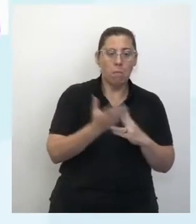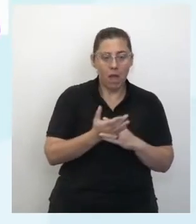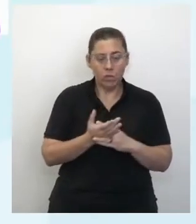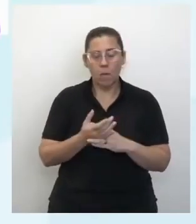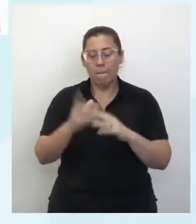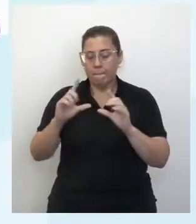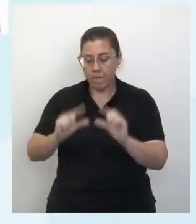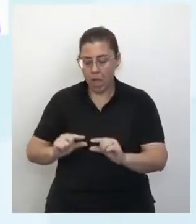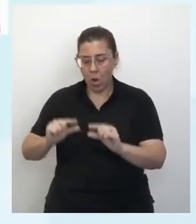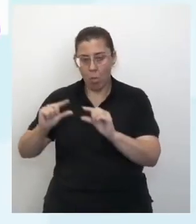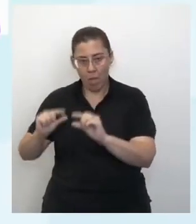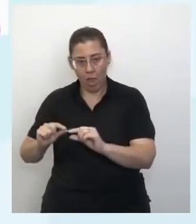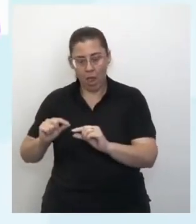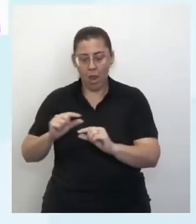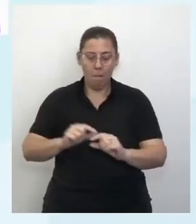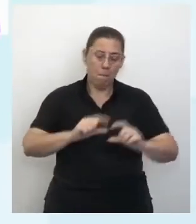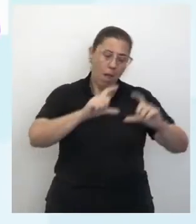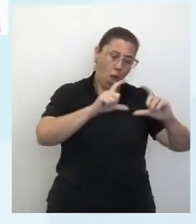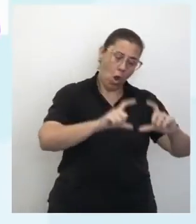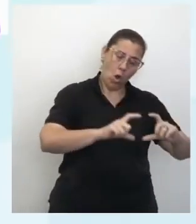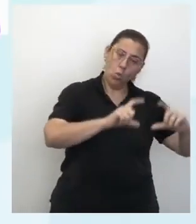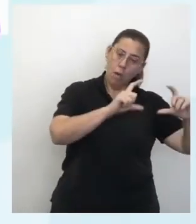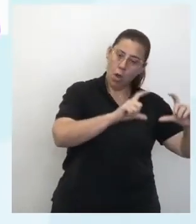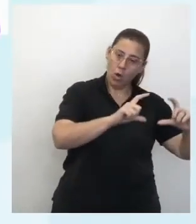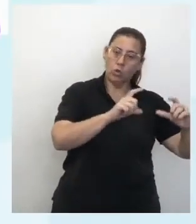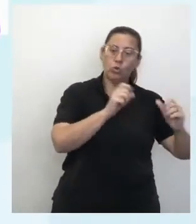com menor e maior com maior.